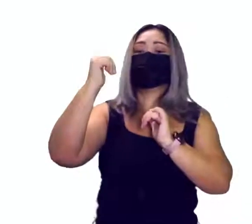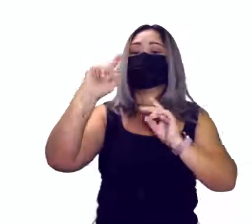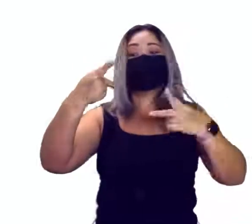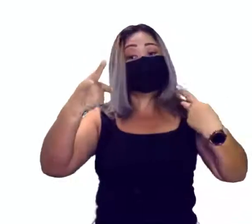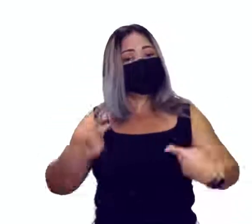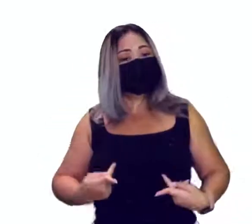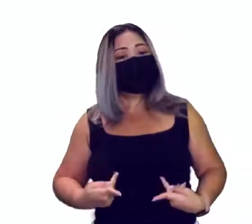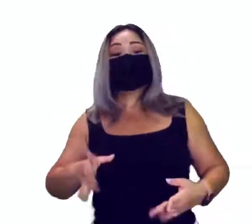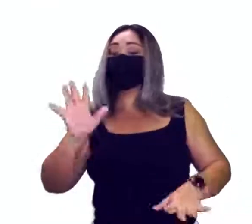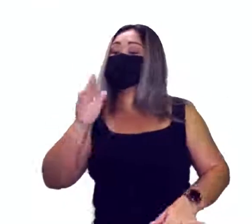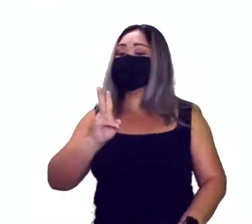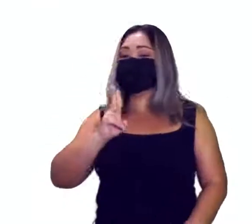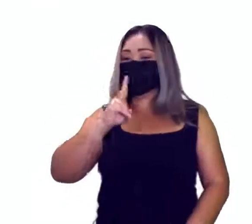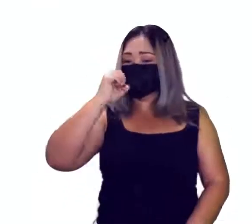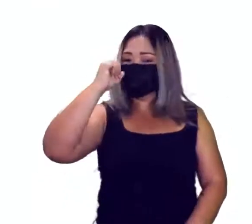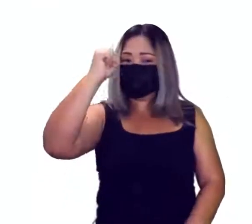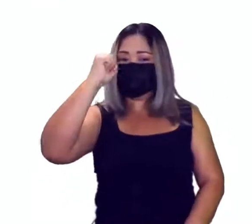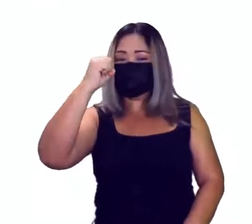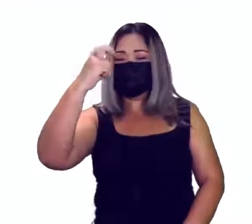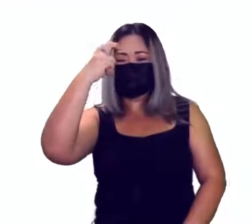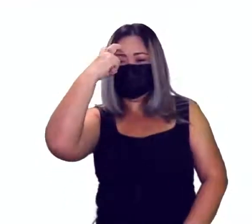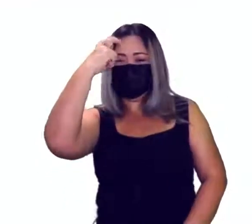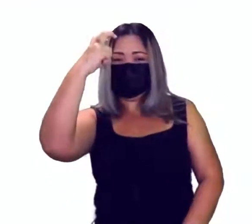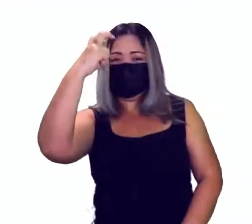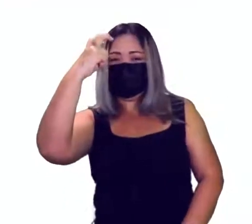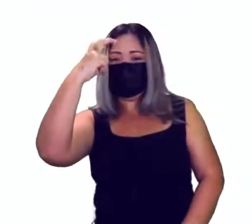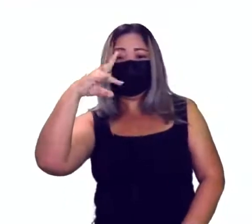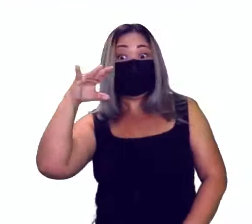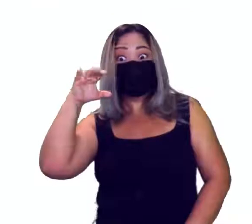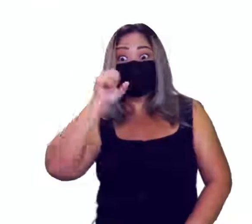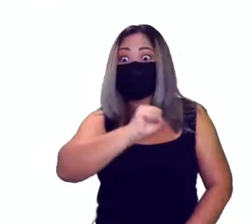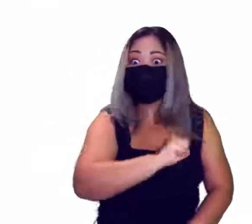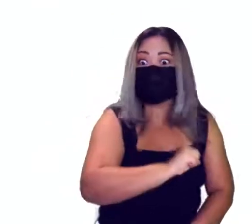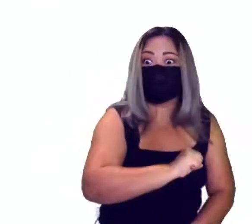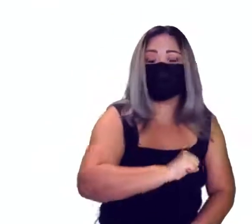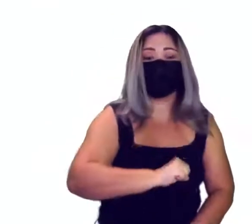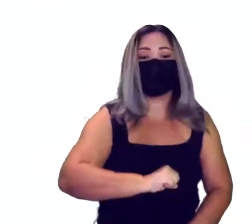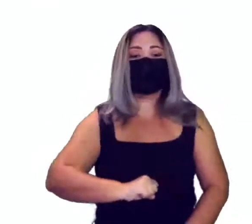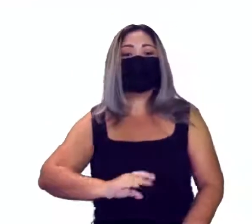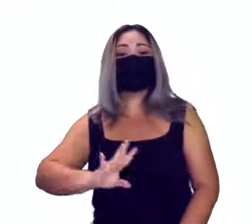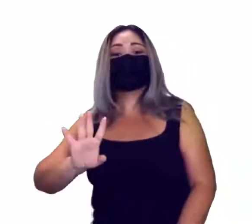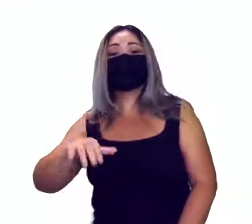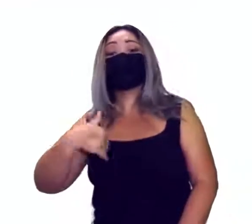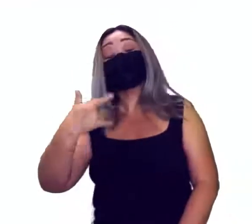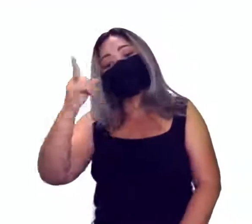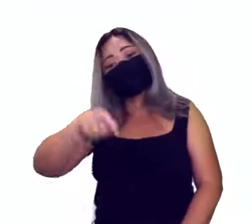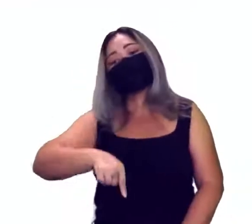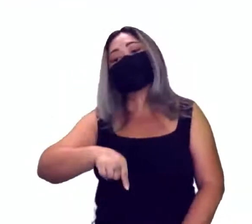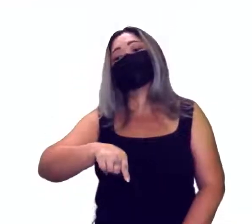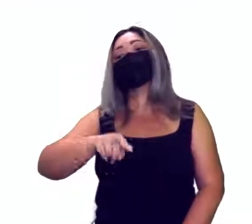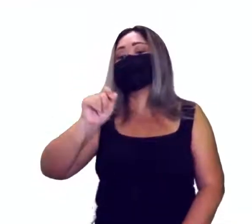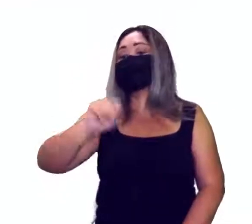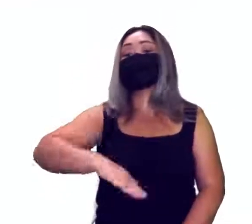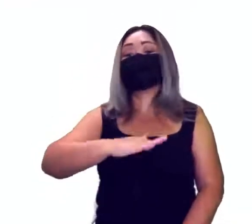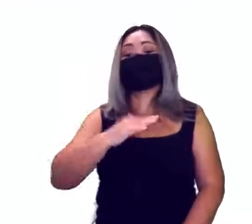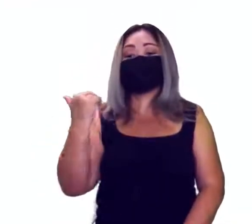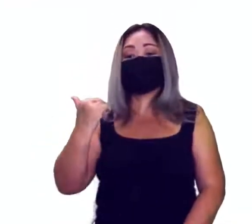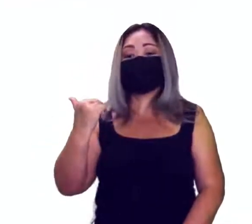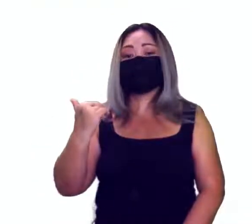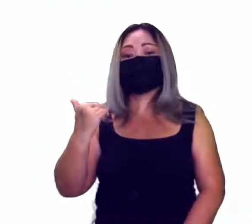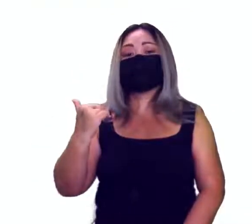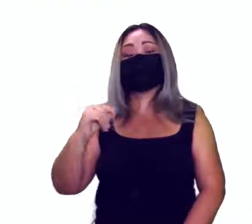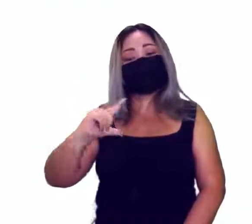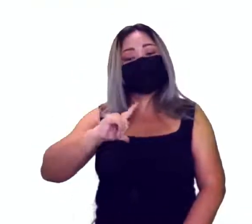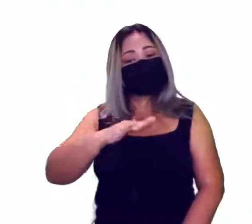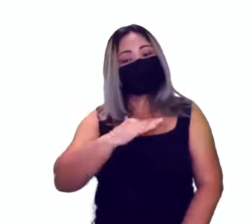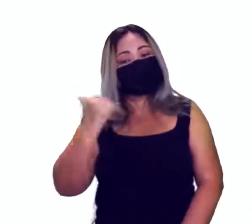dos humanos, que era força, inteligência, velocidade, porém eram mortais. Tinha um ponto